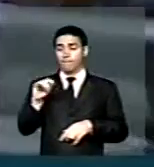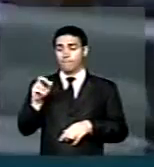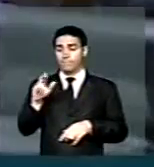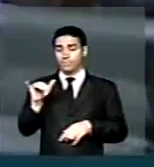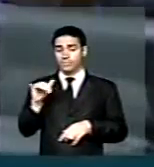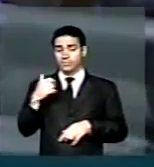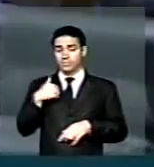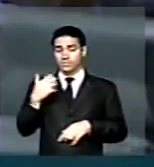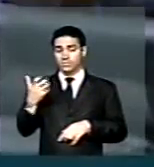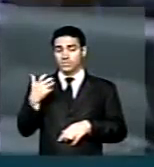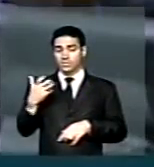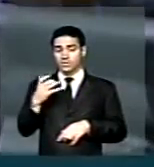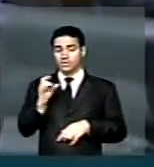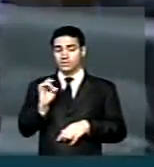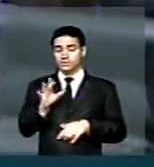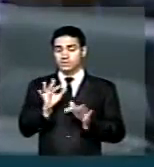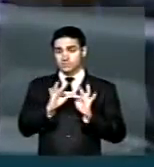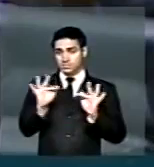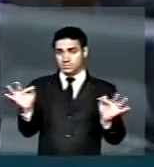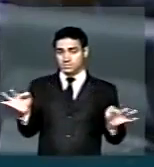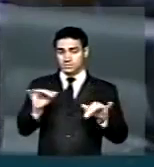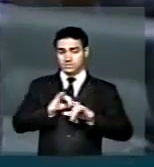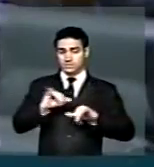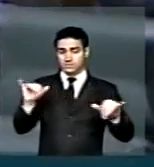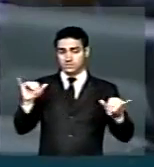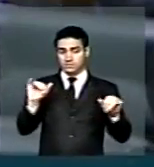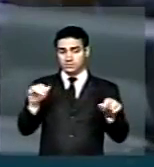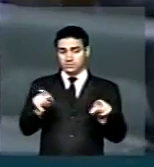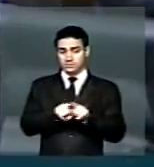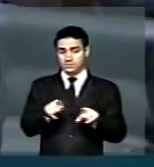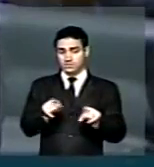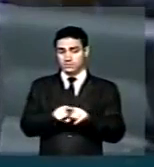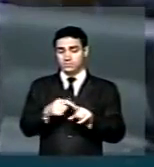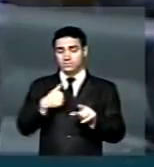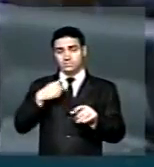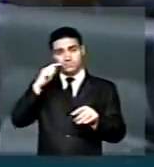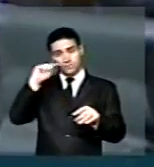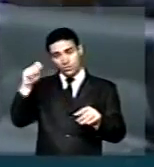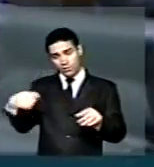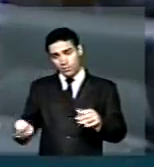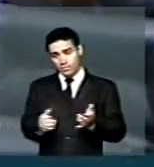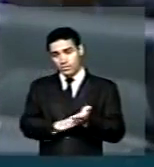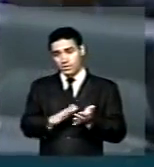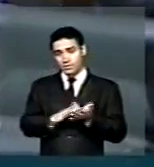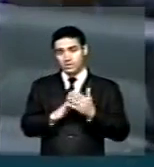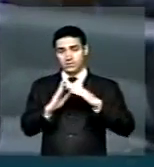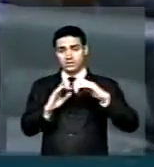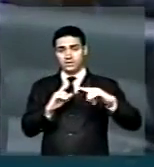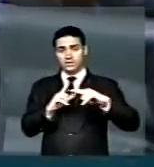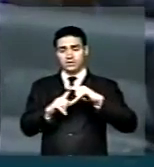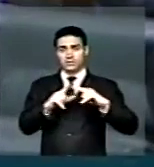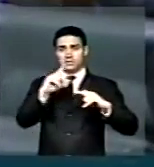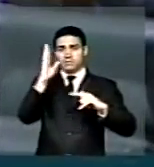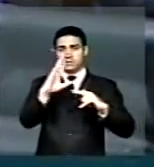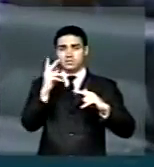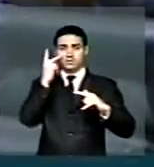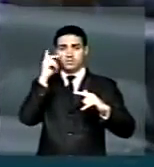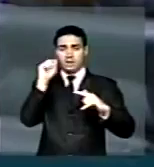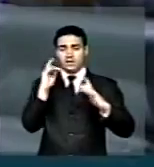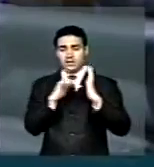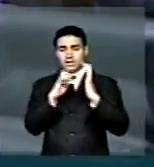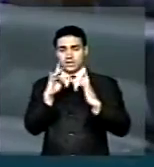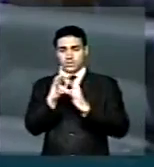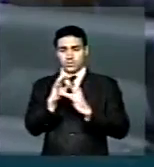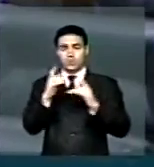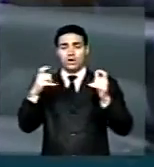eu quero apenas fazer aqui um registro e render as minhas homenagens à Igreja Brasil para Cristo, no estado de São